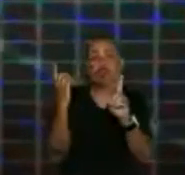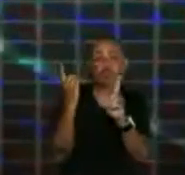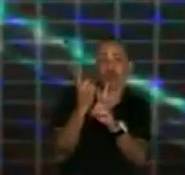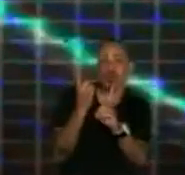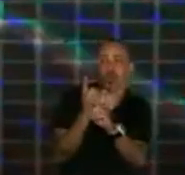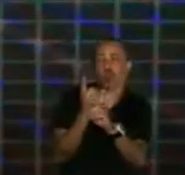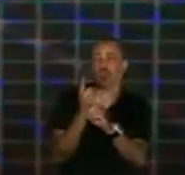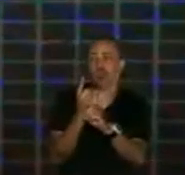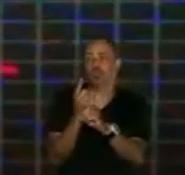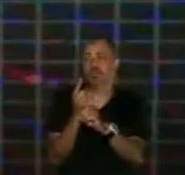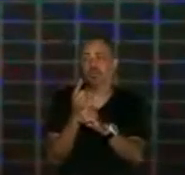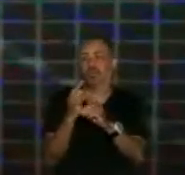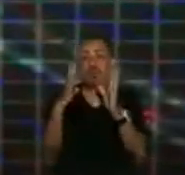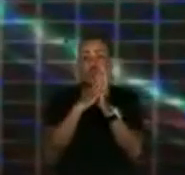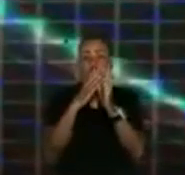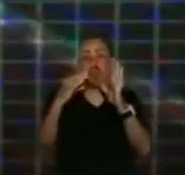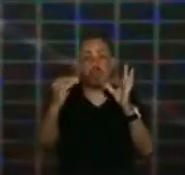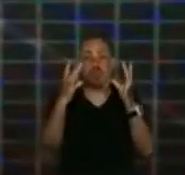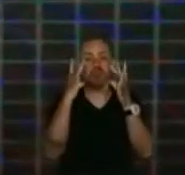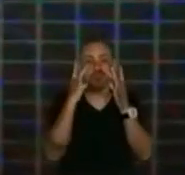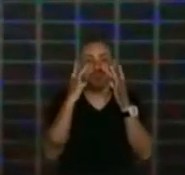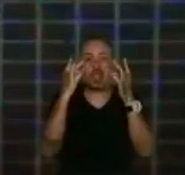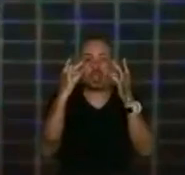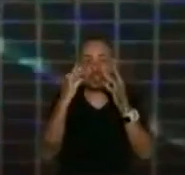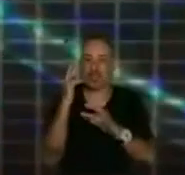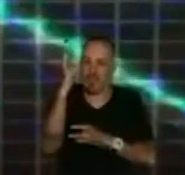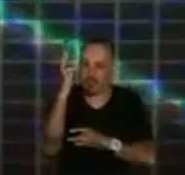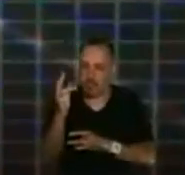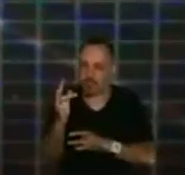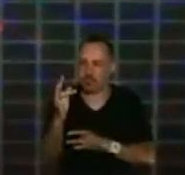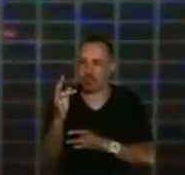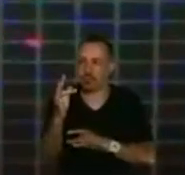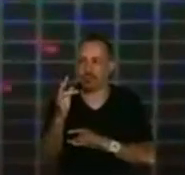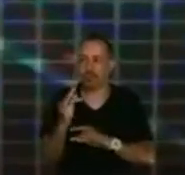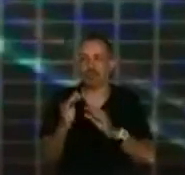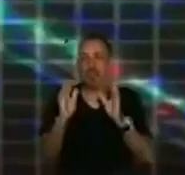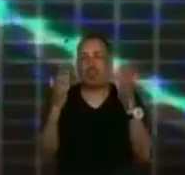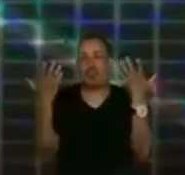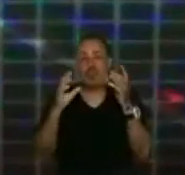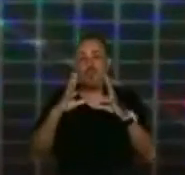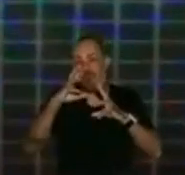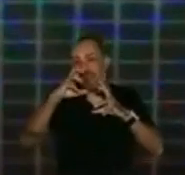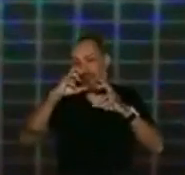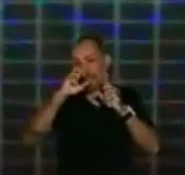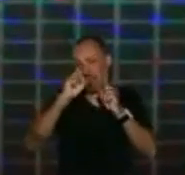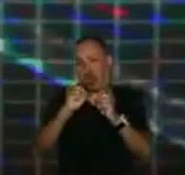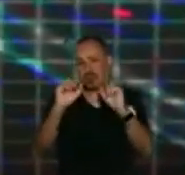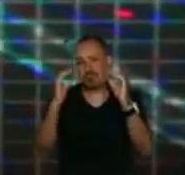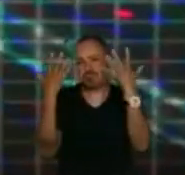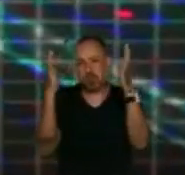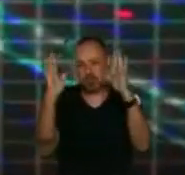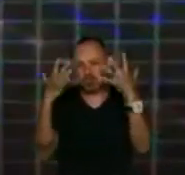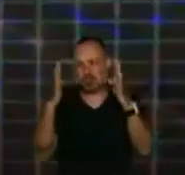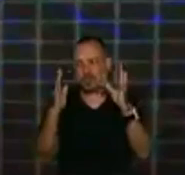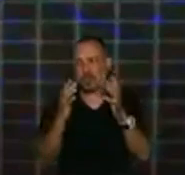sabe até no modelo presencial, para a gente poder terminar agora com uma forte salva de palmas e fazer muito barulho para ir embora para casa